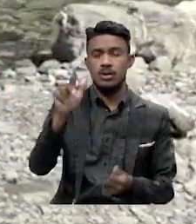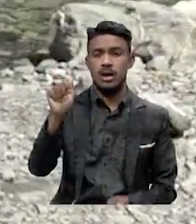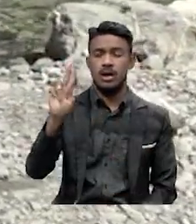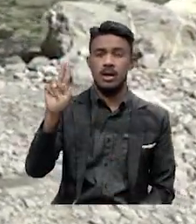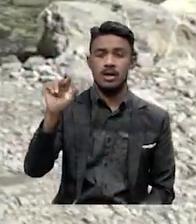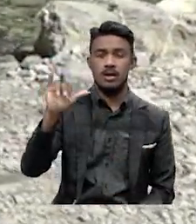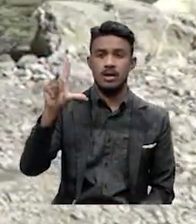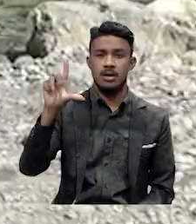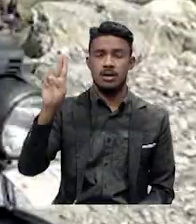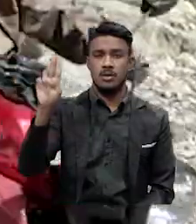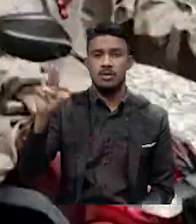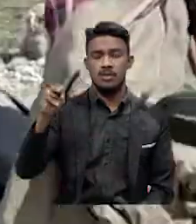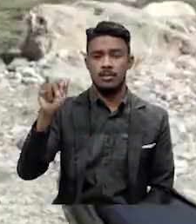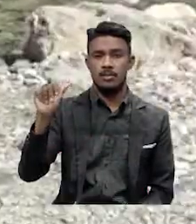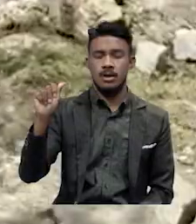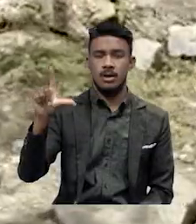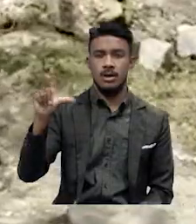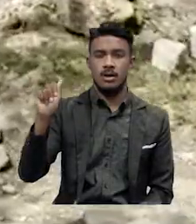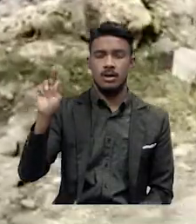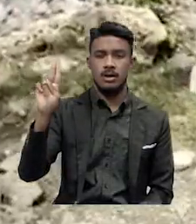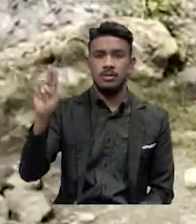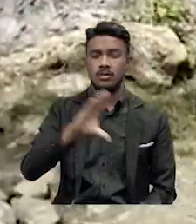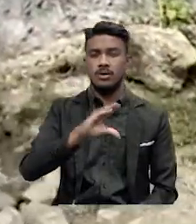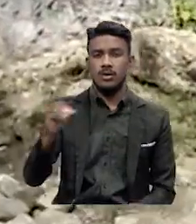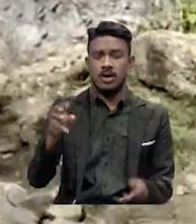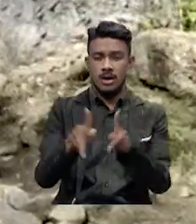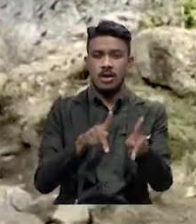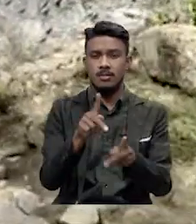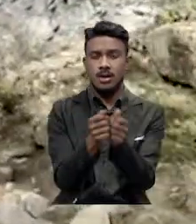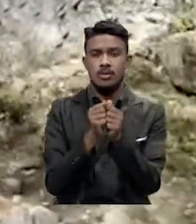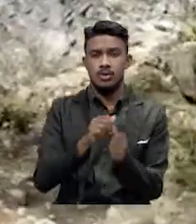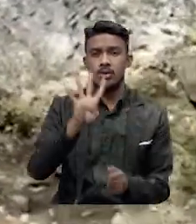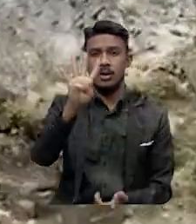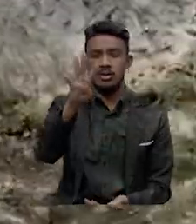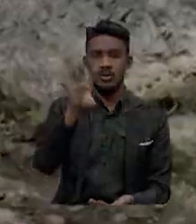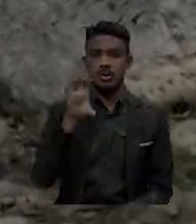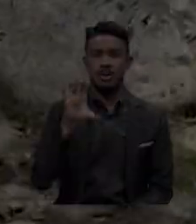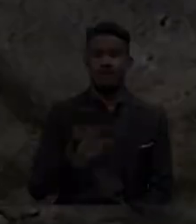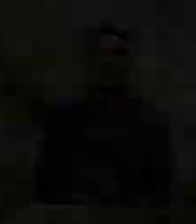Mamalau no Mausuka, ho total populasaun hamutu krihun atu sidaresin.